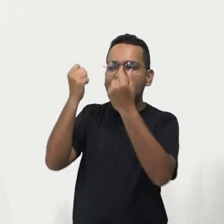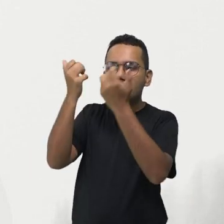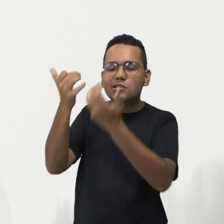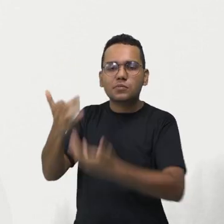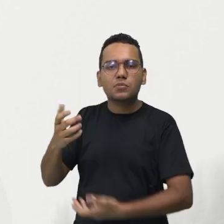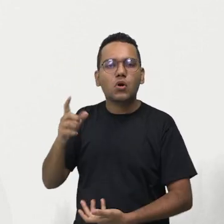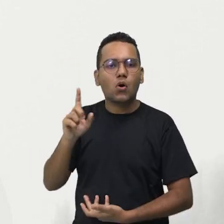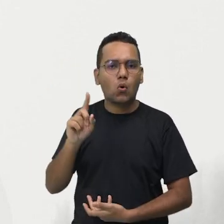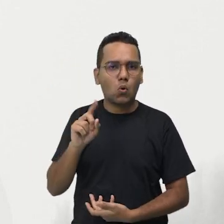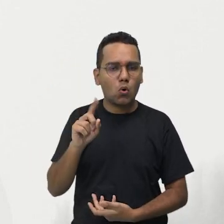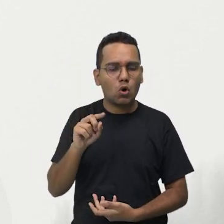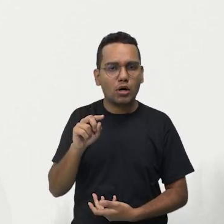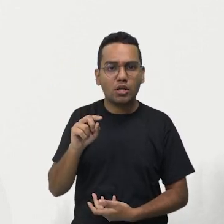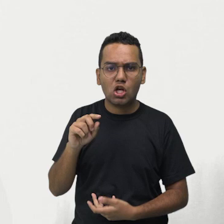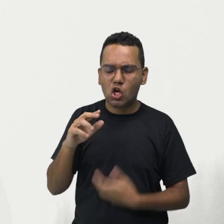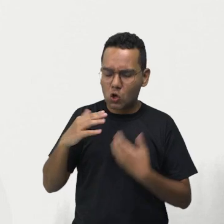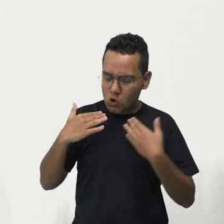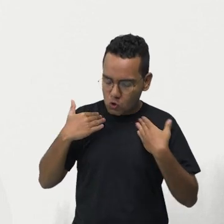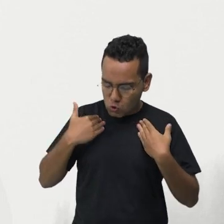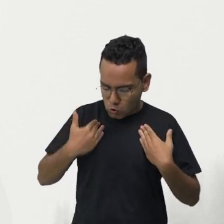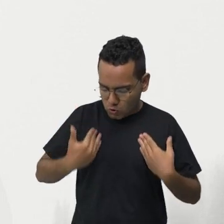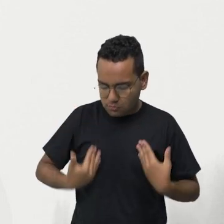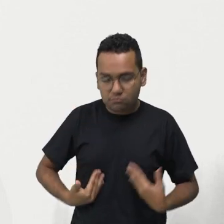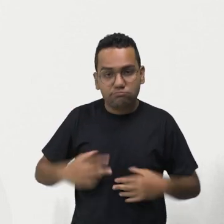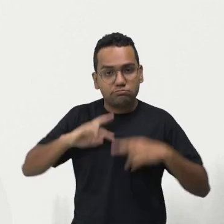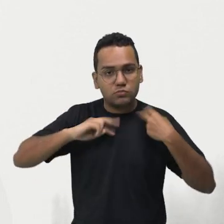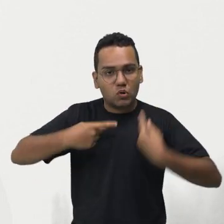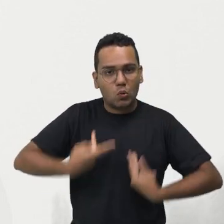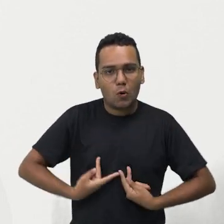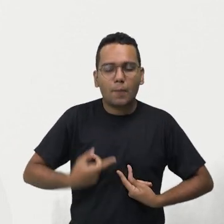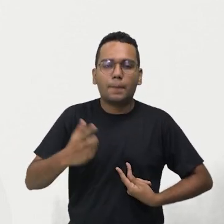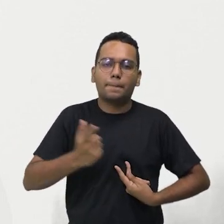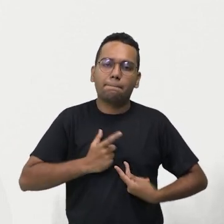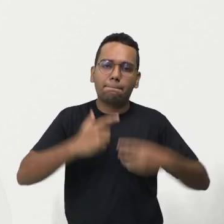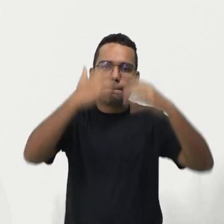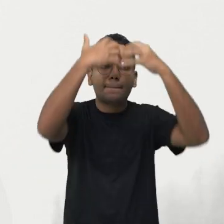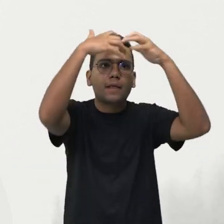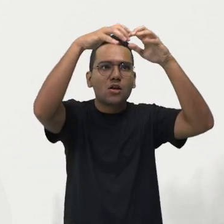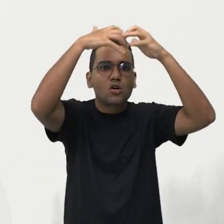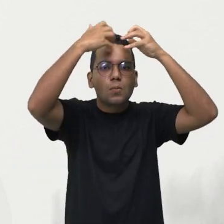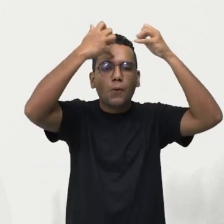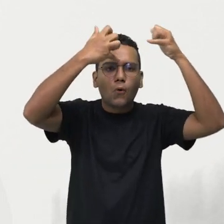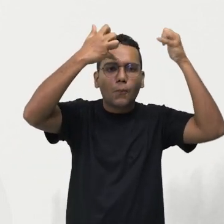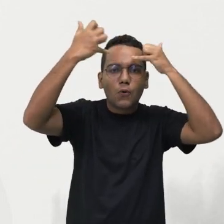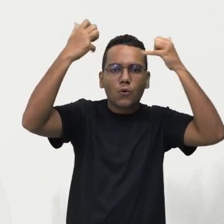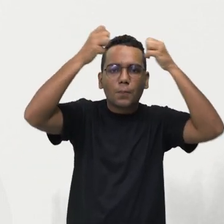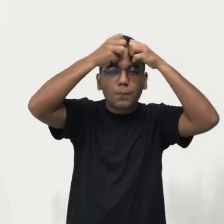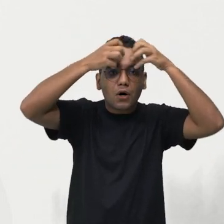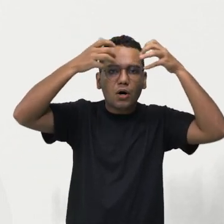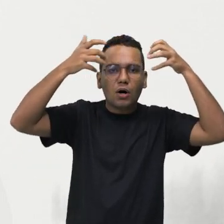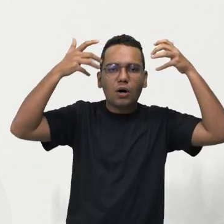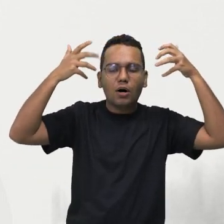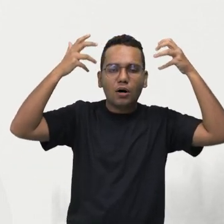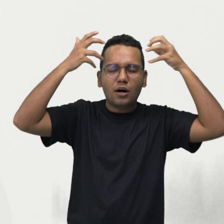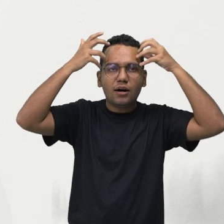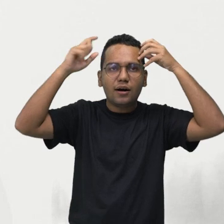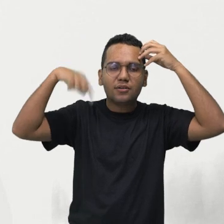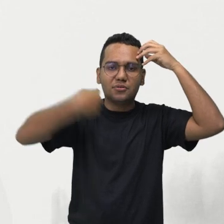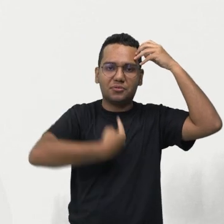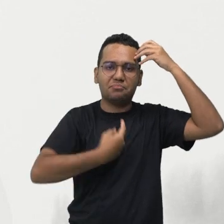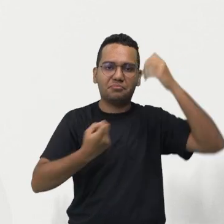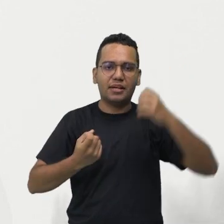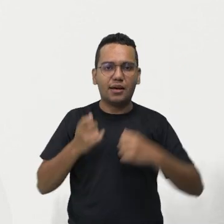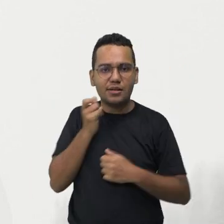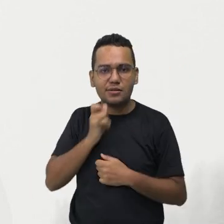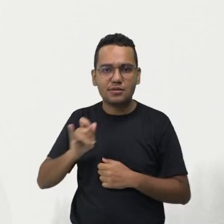que todo corpo humano é controlado por estímulos elétricos originados no